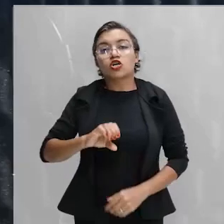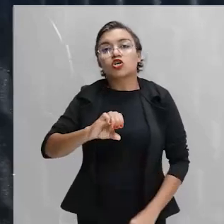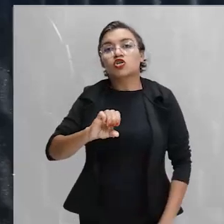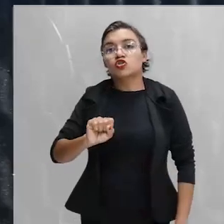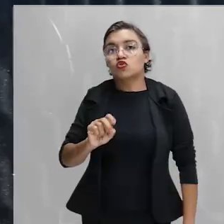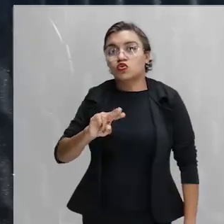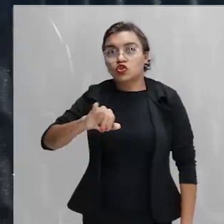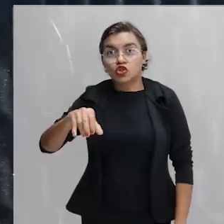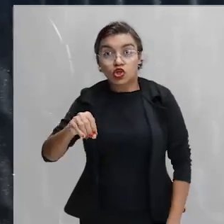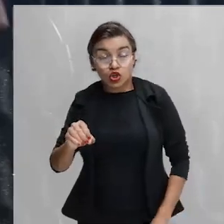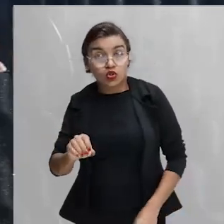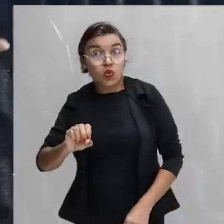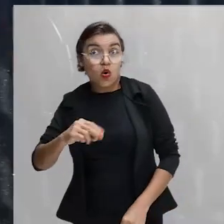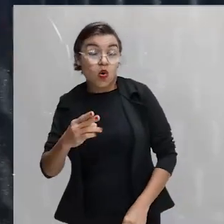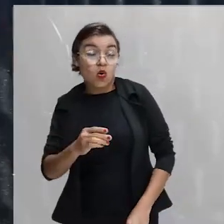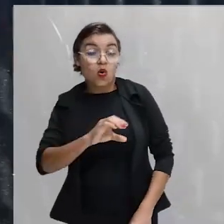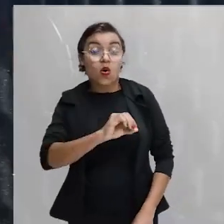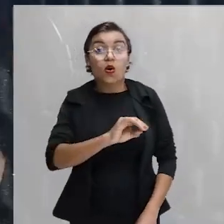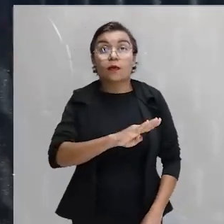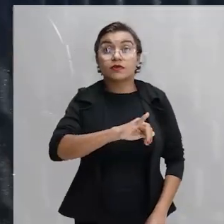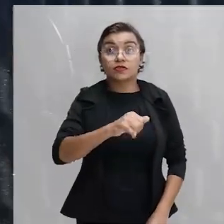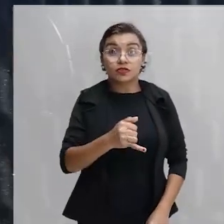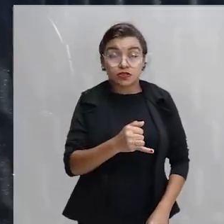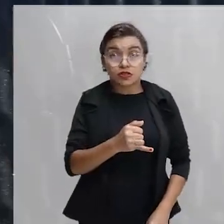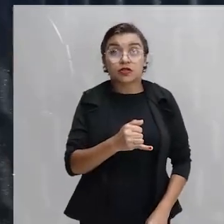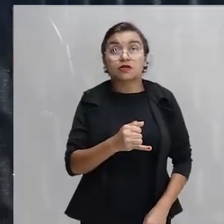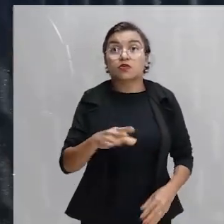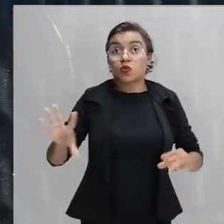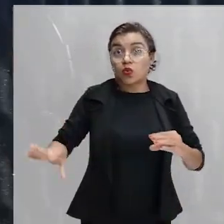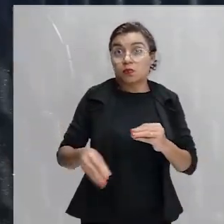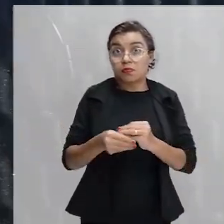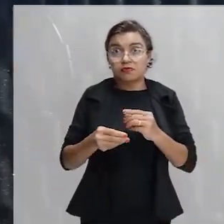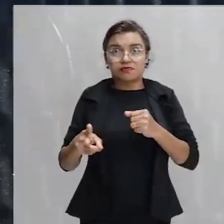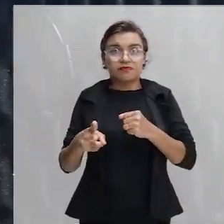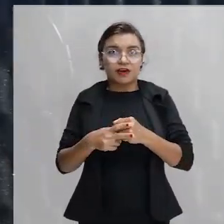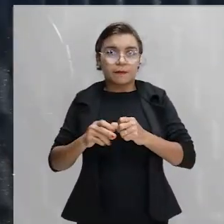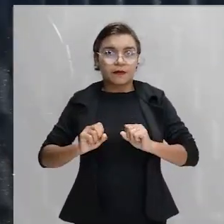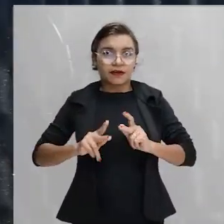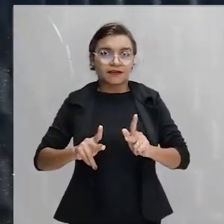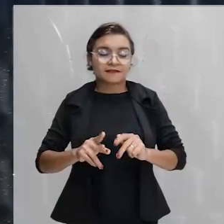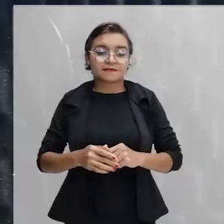sujeito, ou para o objeto, quando se refere a esse complemento do verbo, ok?